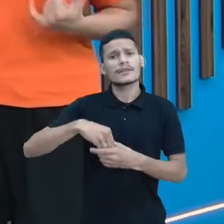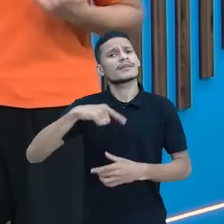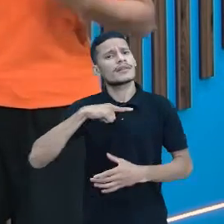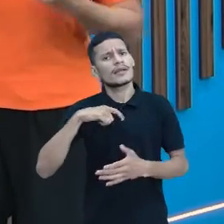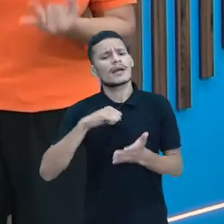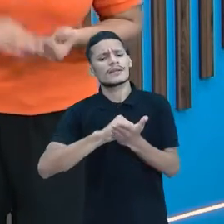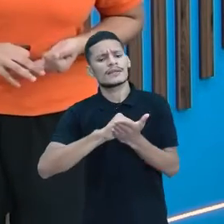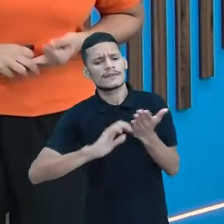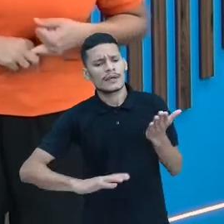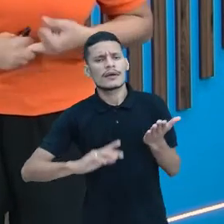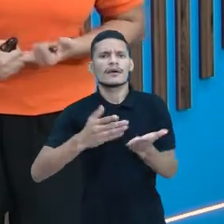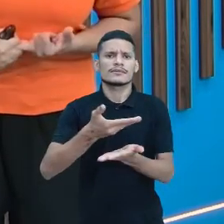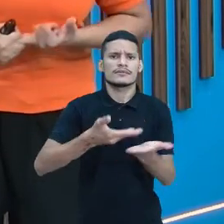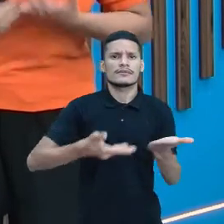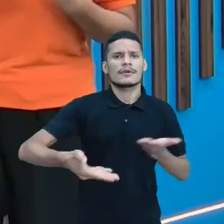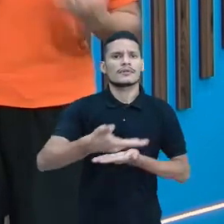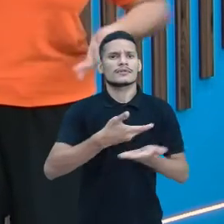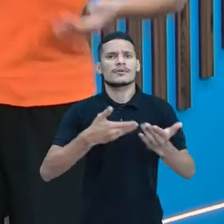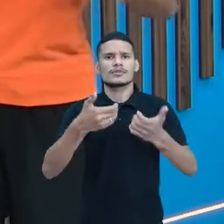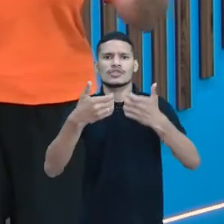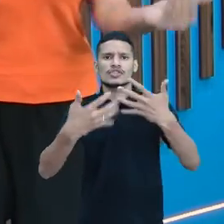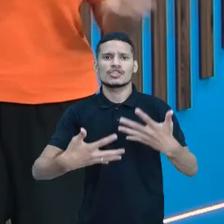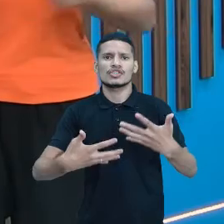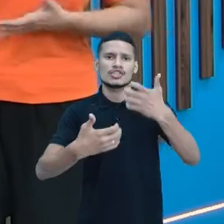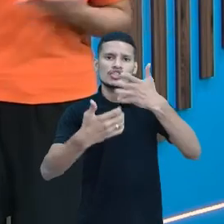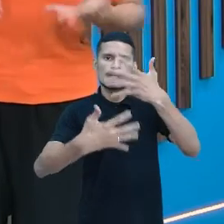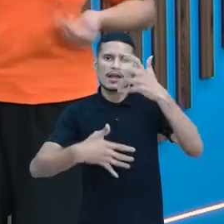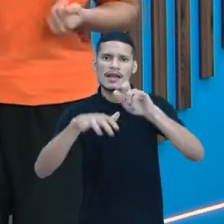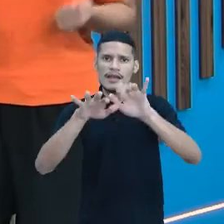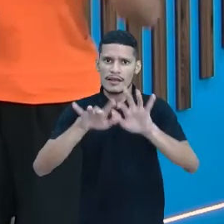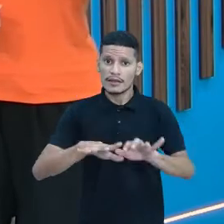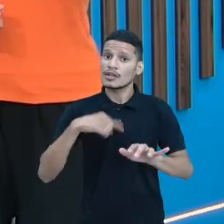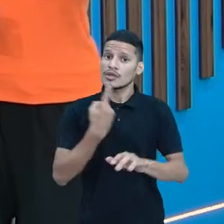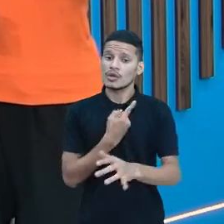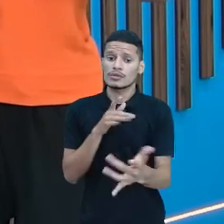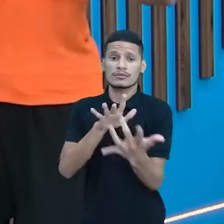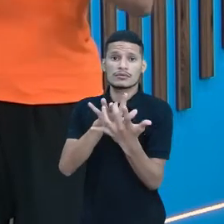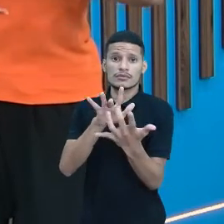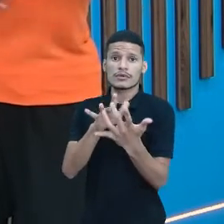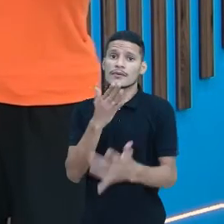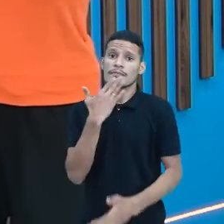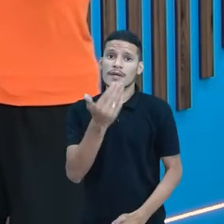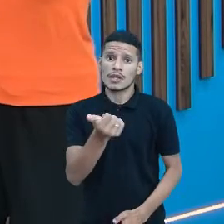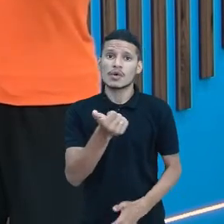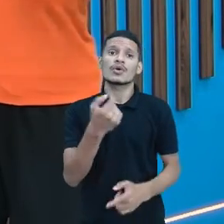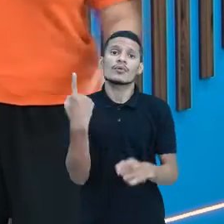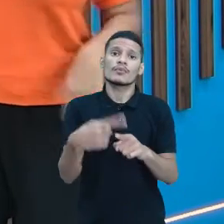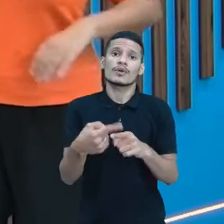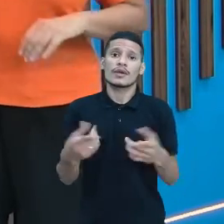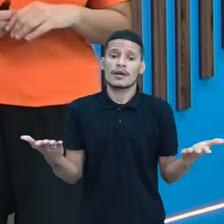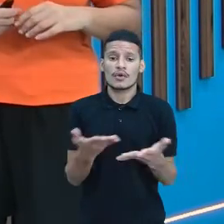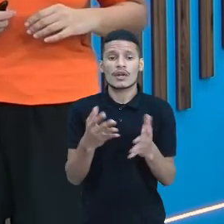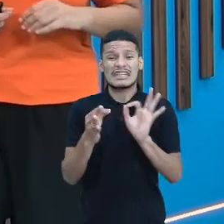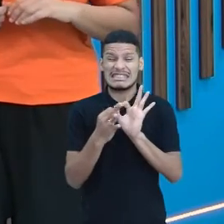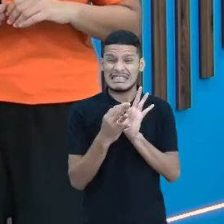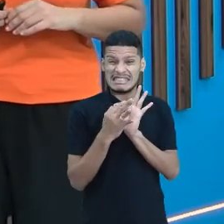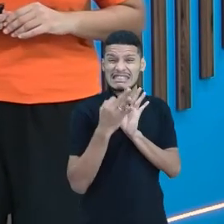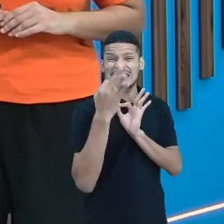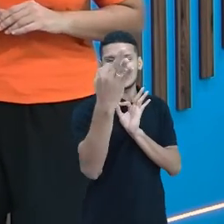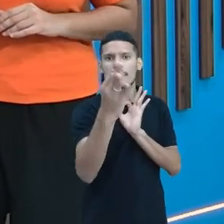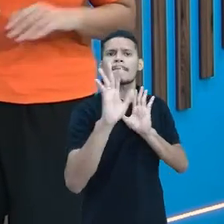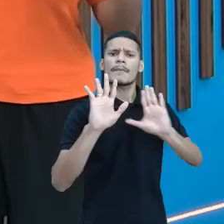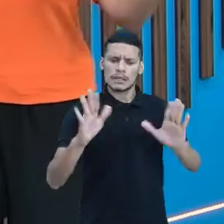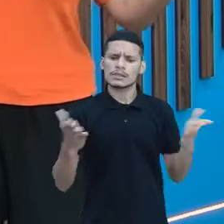atividades, interação pelo chat, e a gente vai poder ter esse contato mais próximo, né? Já que estamos a uma distância